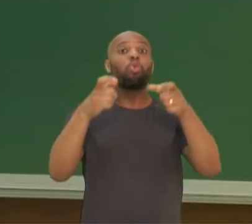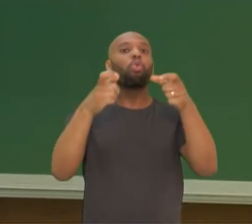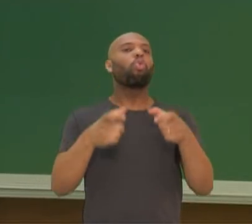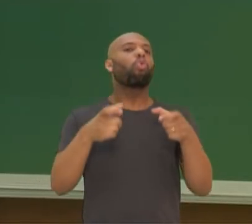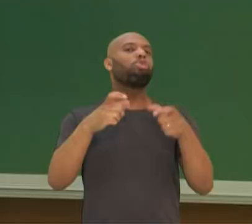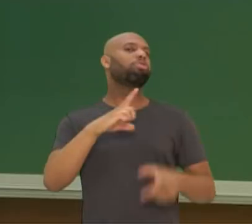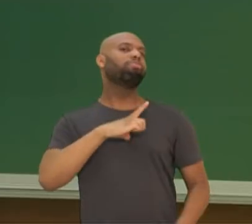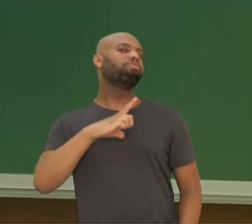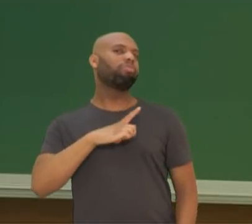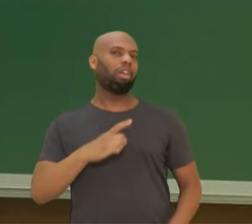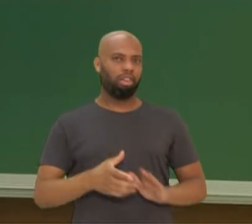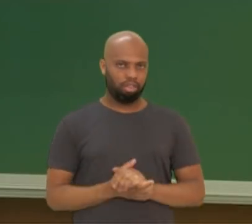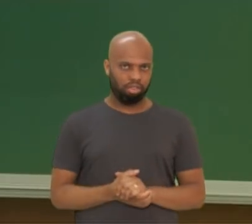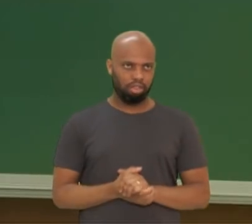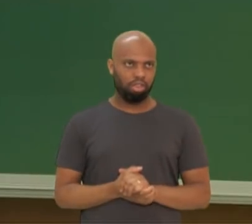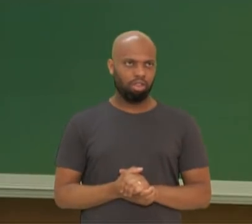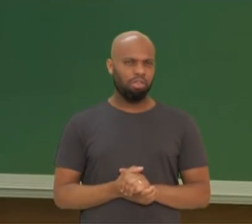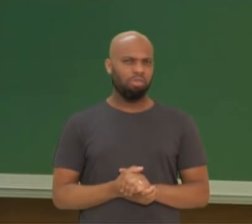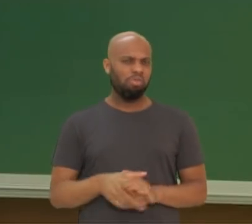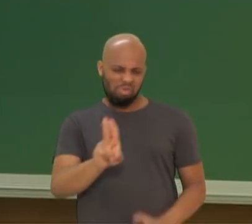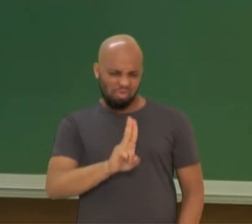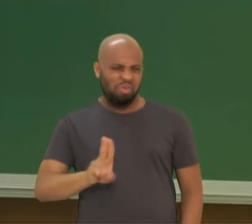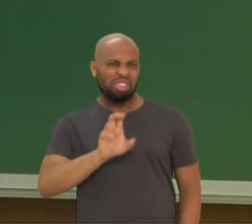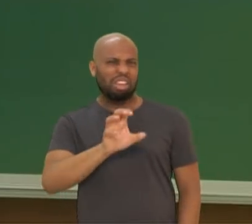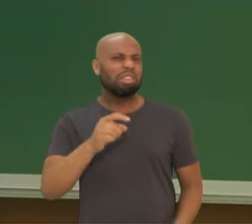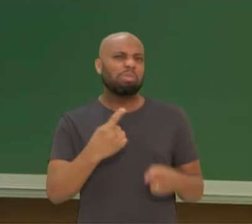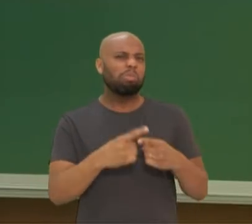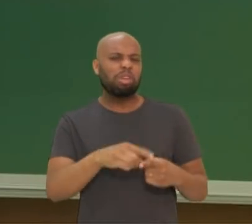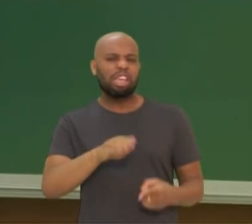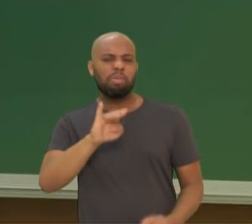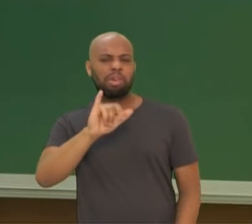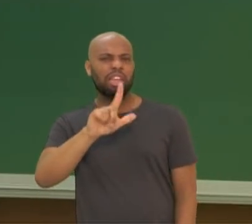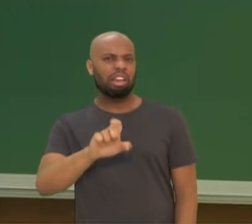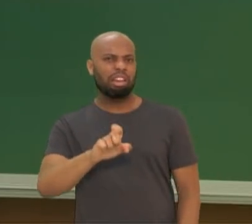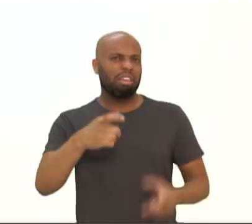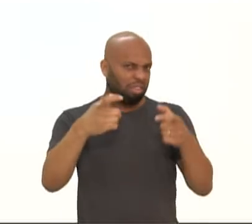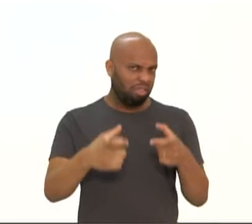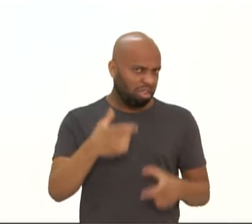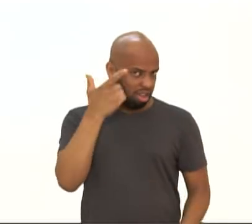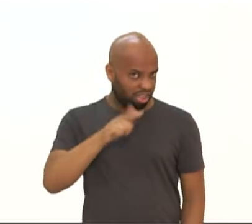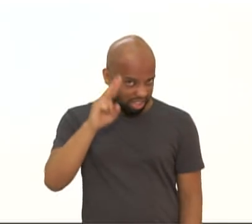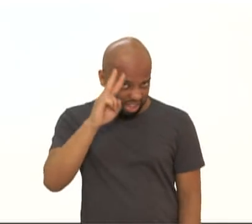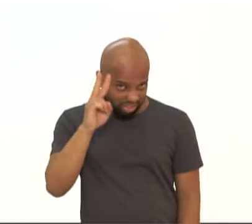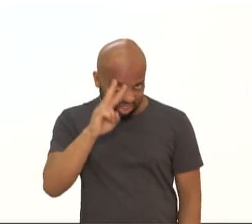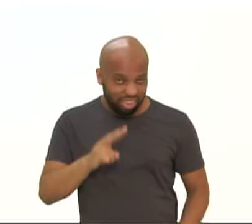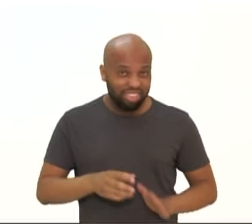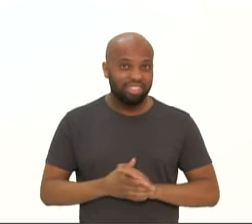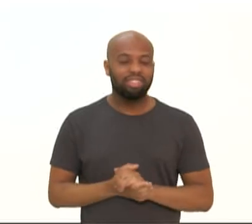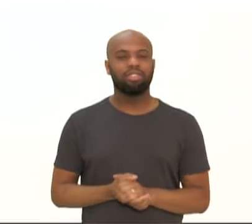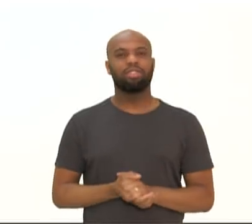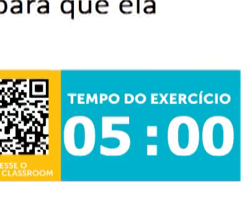fica armazenada? E para que ela serve? Aonde que ela vai atuar? Será que se consegue lembrar?